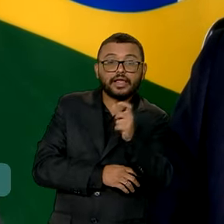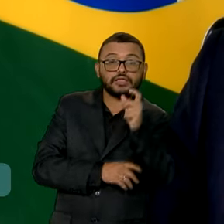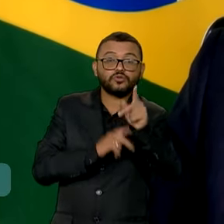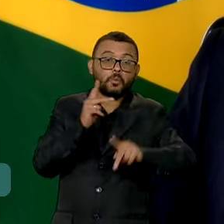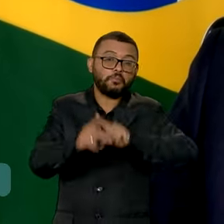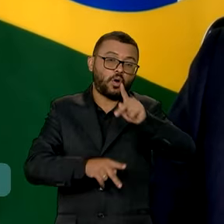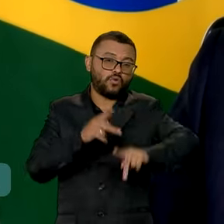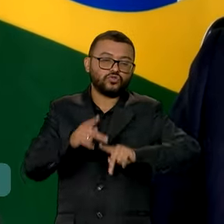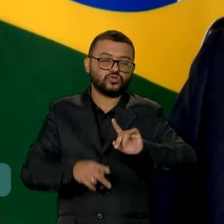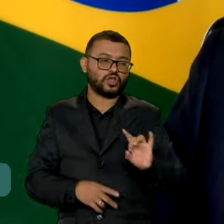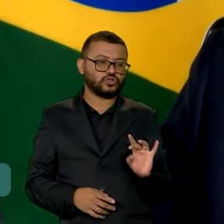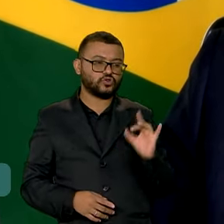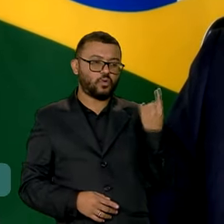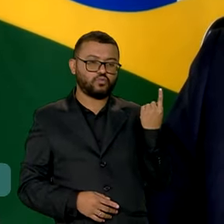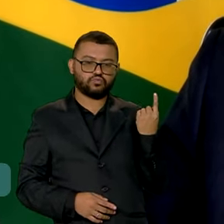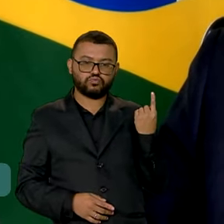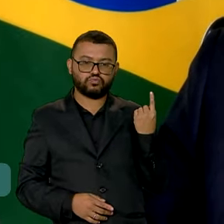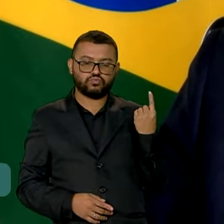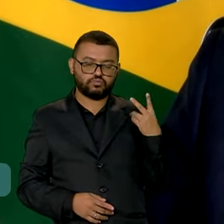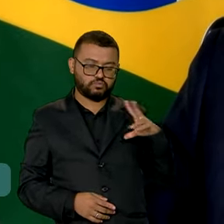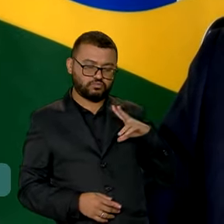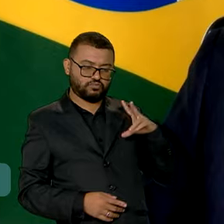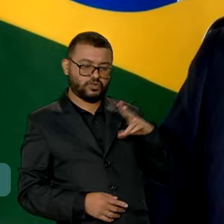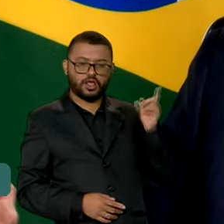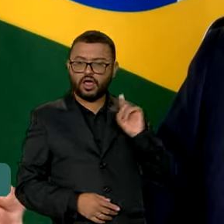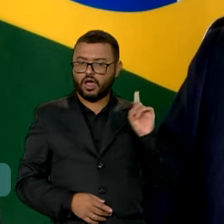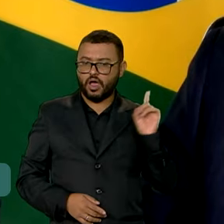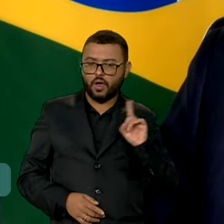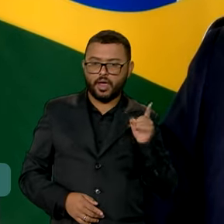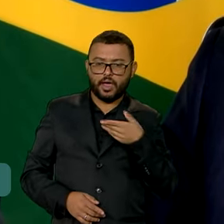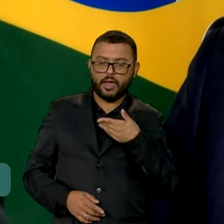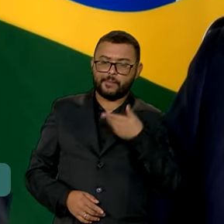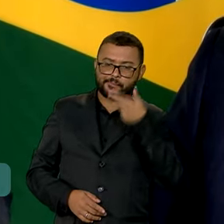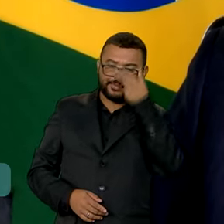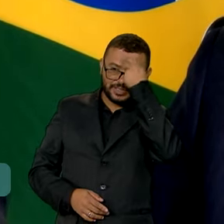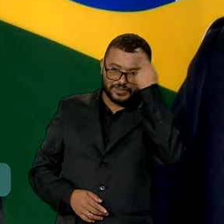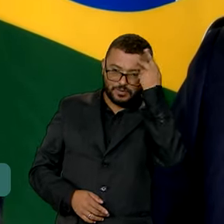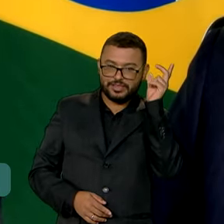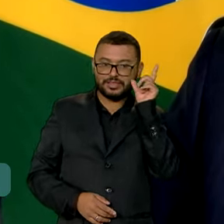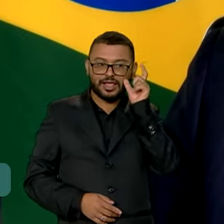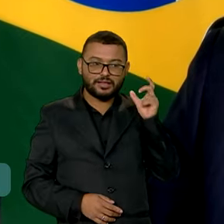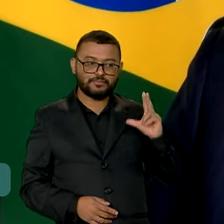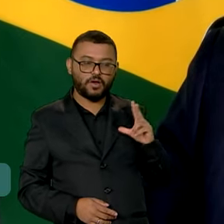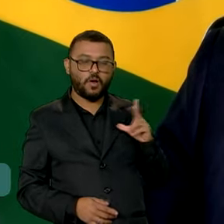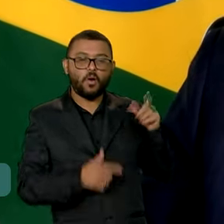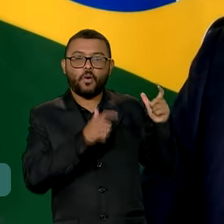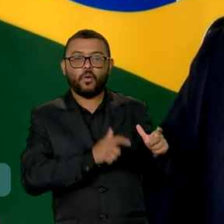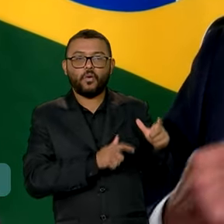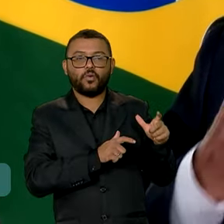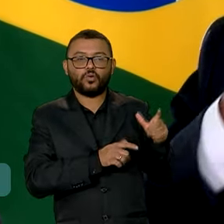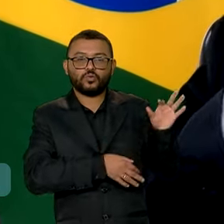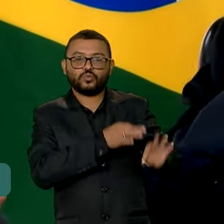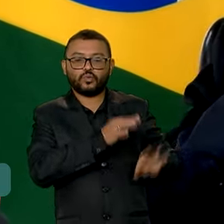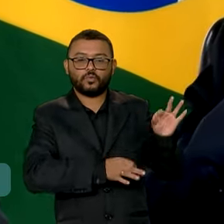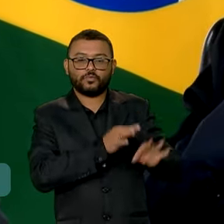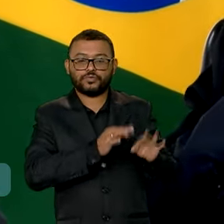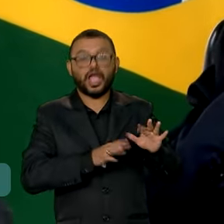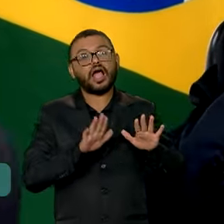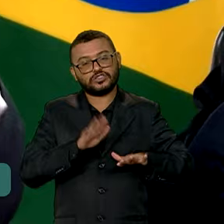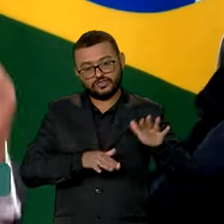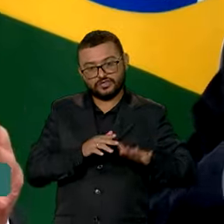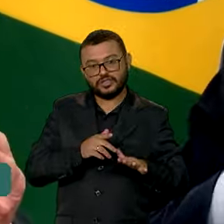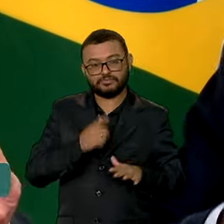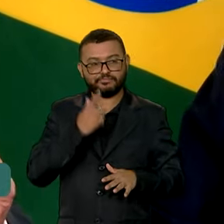público. O interesse não é só do particular, porque se o particular puder escolher o foro, ele muitas